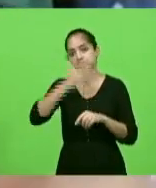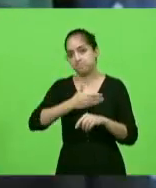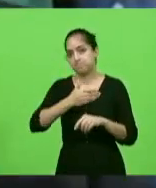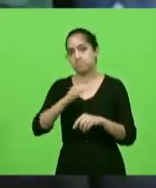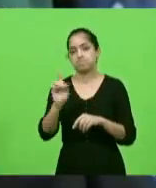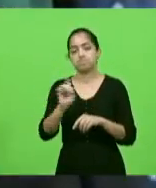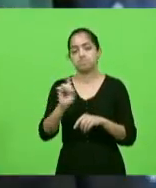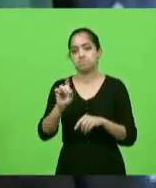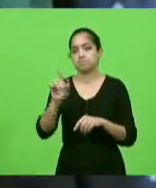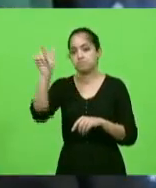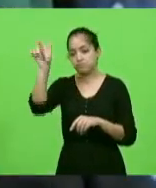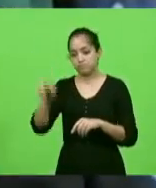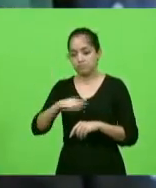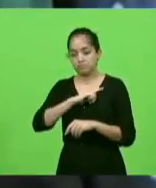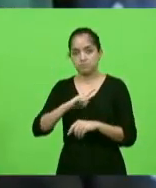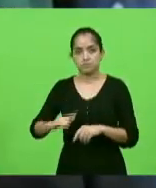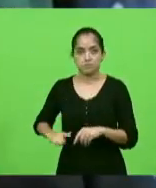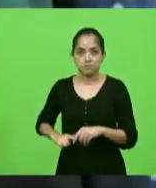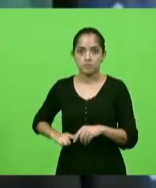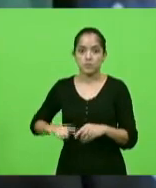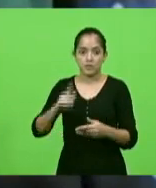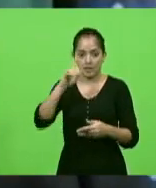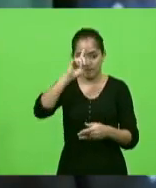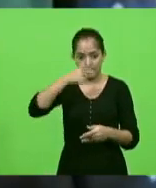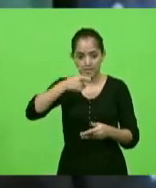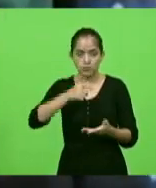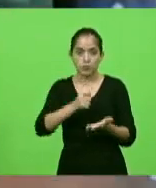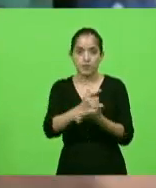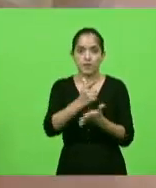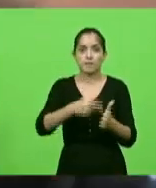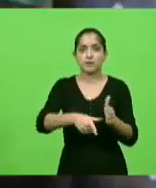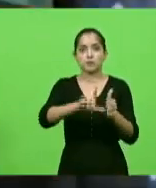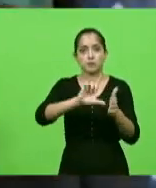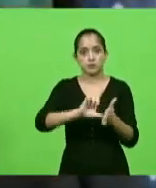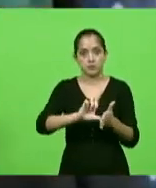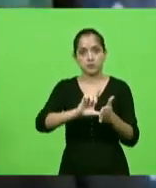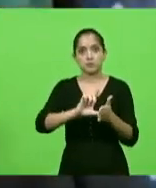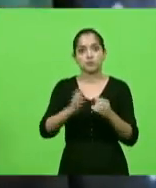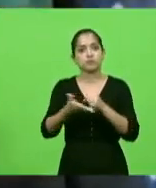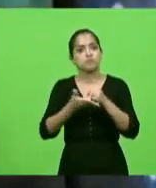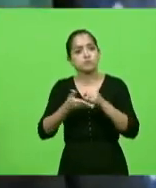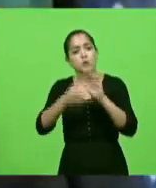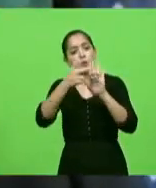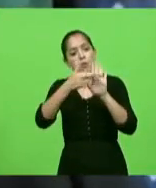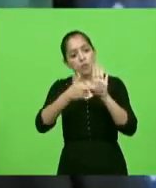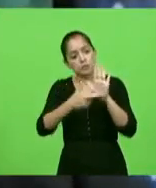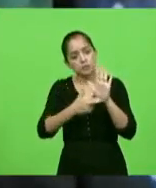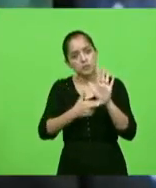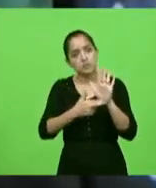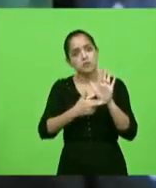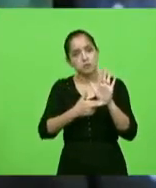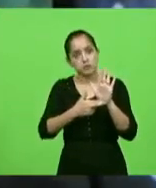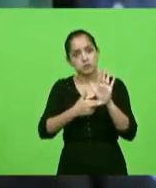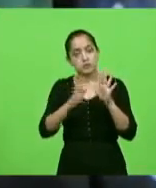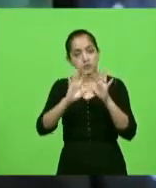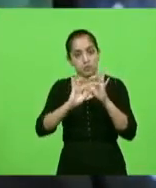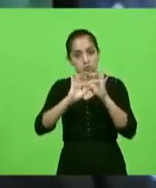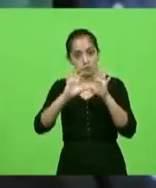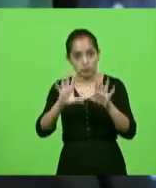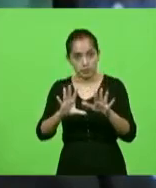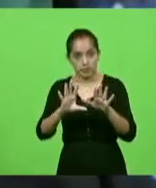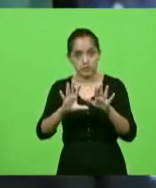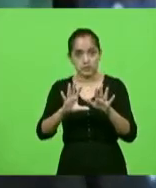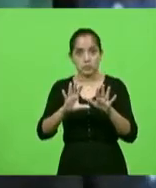que o vereador Carlos Moisés da Silva determinou o pagamento antecipado sem adoção das medidas cautelares que autorizou